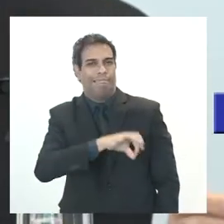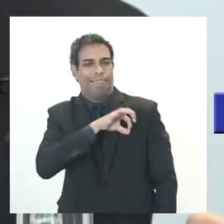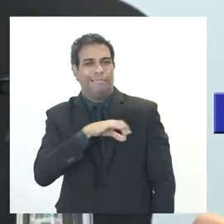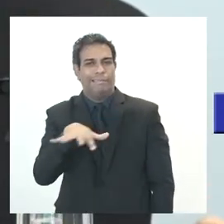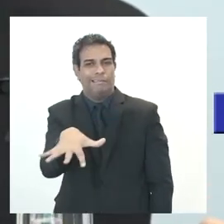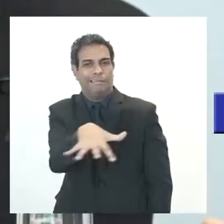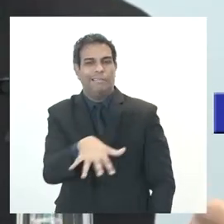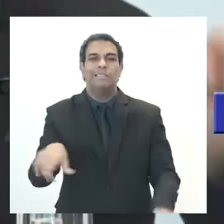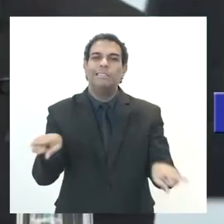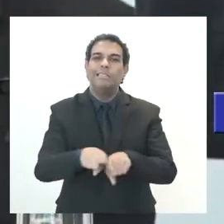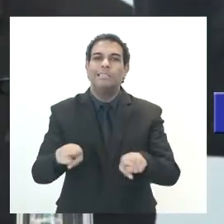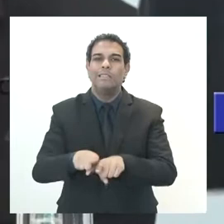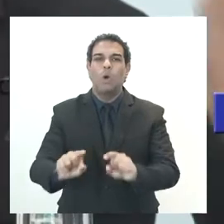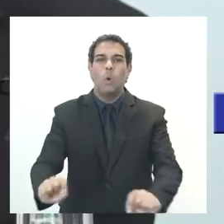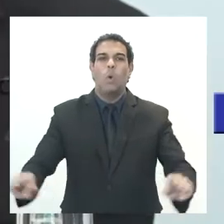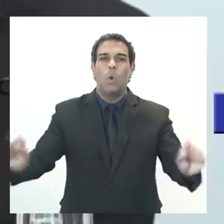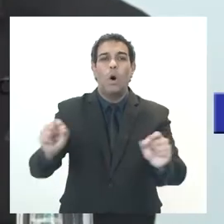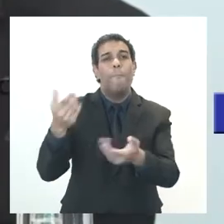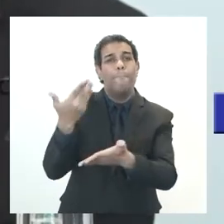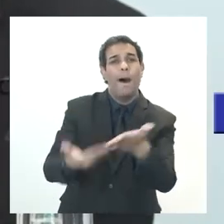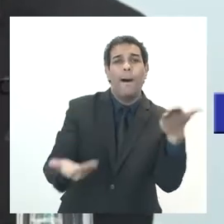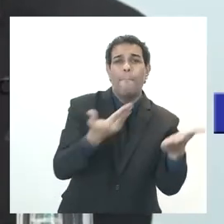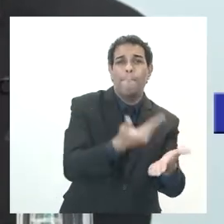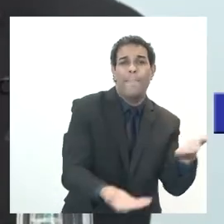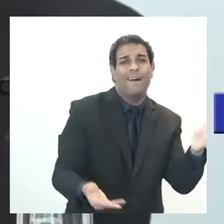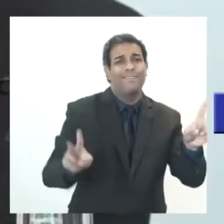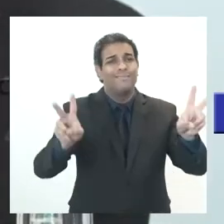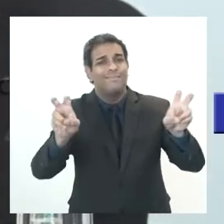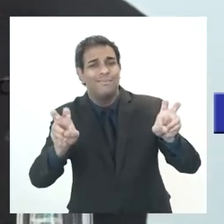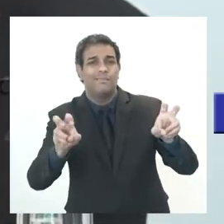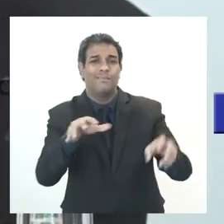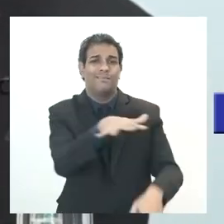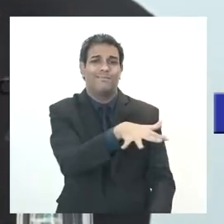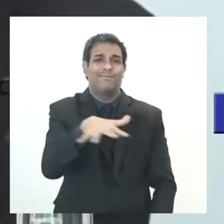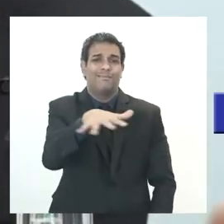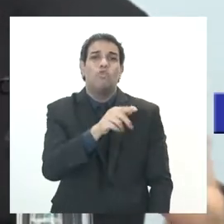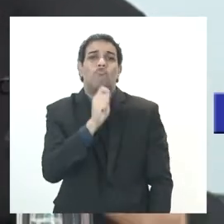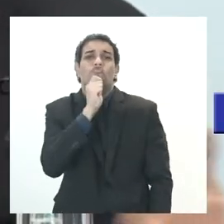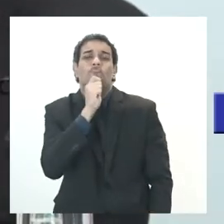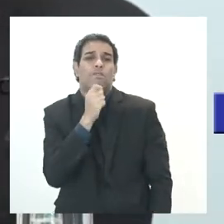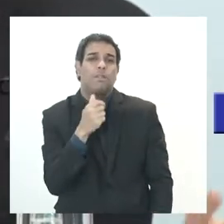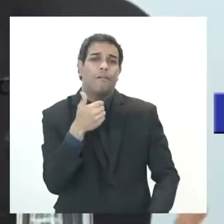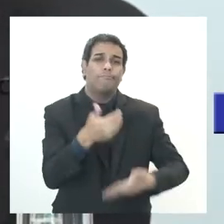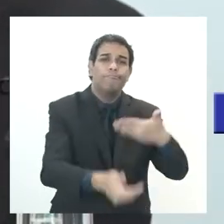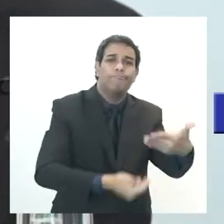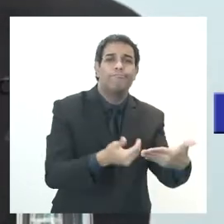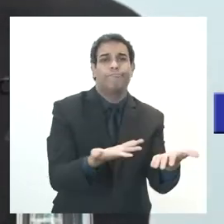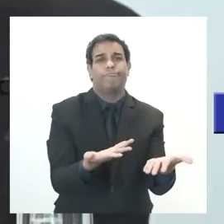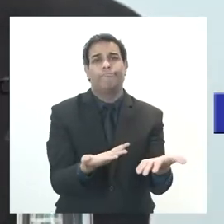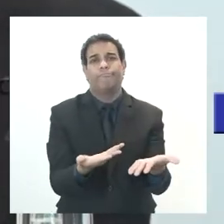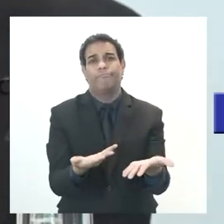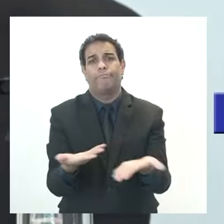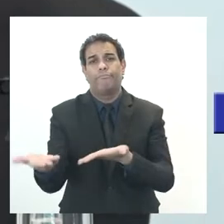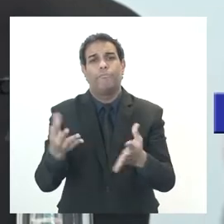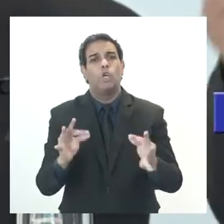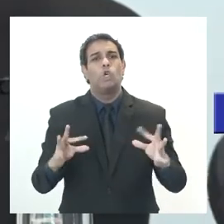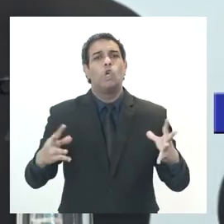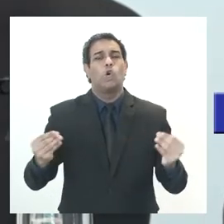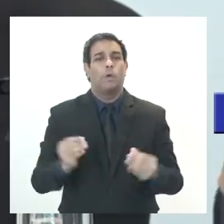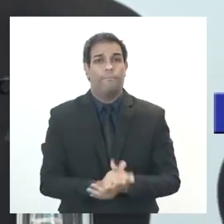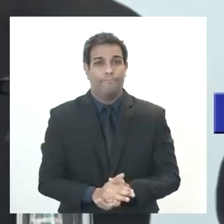mais rentáveis com aquilo que você perde entre aspas nas áreas menos rentáveis E com isso você presta a todos